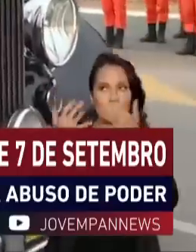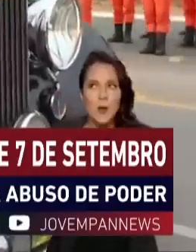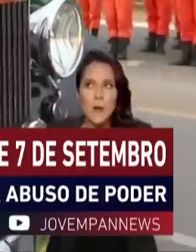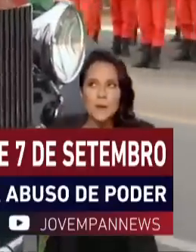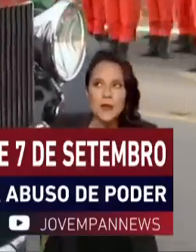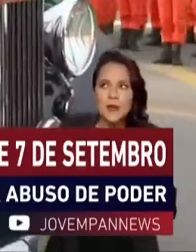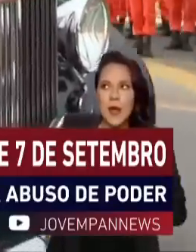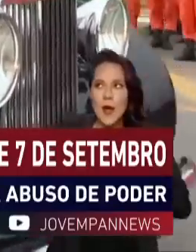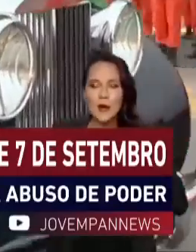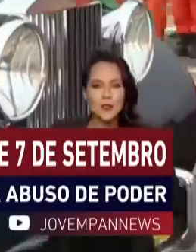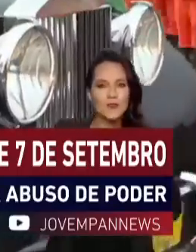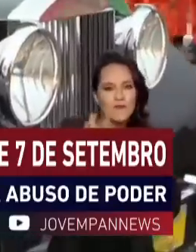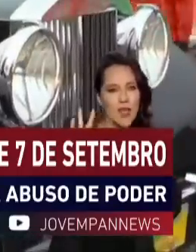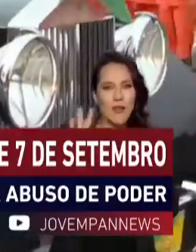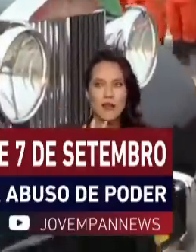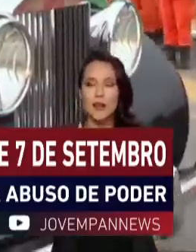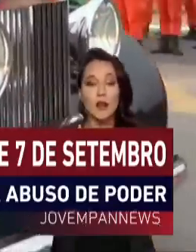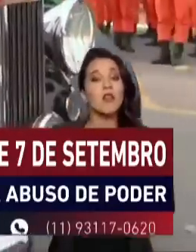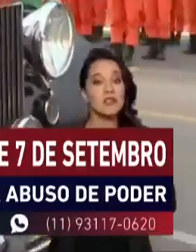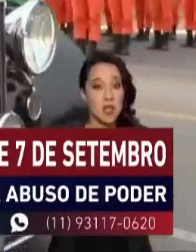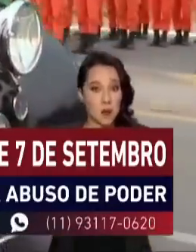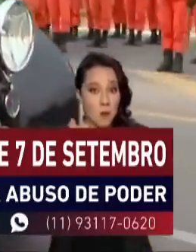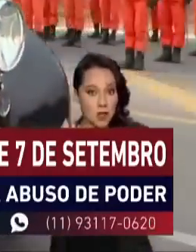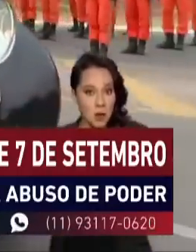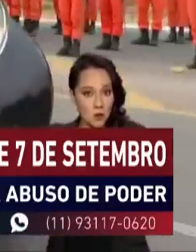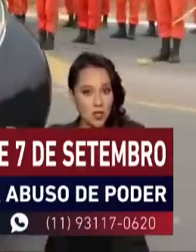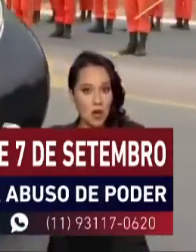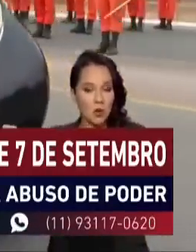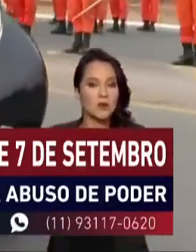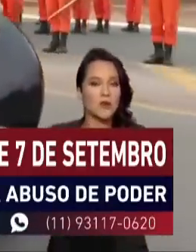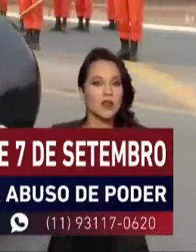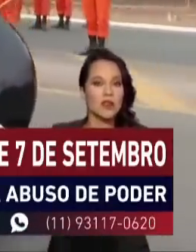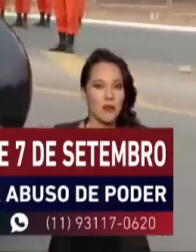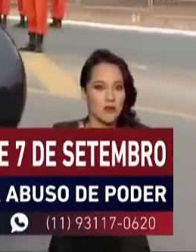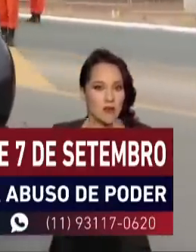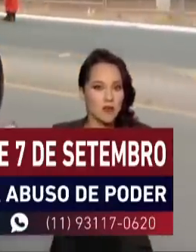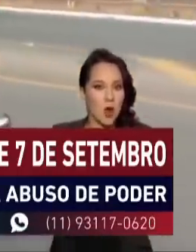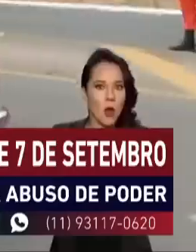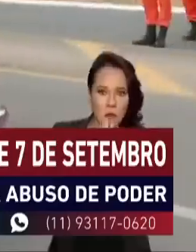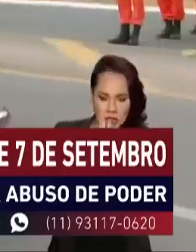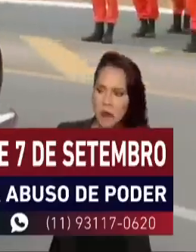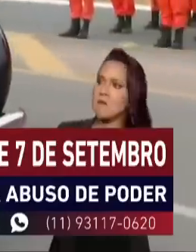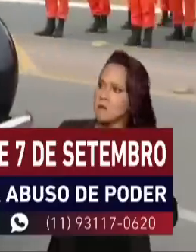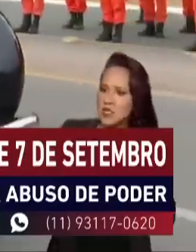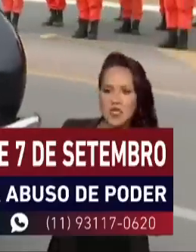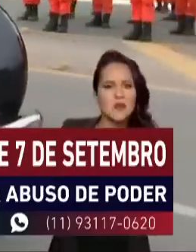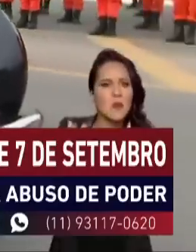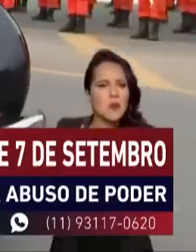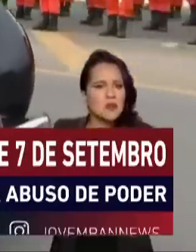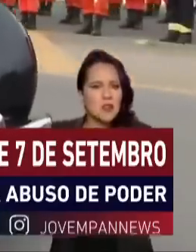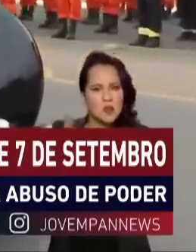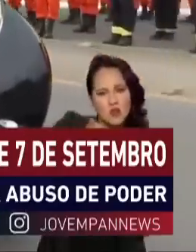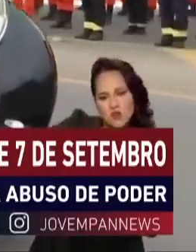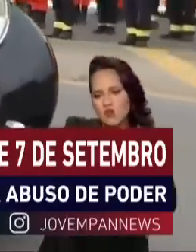não só com estas ações são seco jurídico né mas também sobre a possibilidade do registro da candidatura